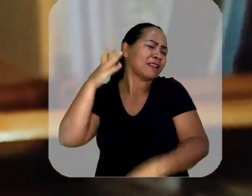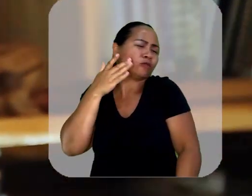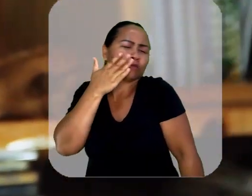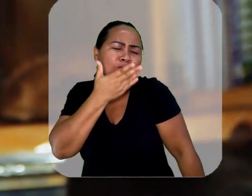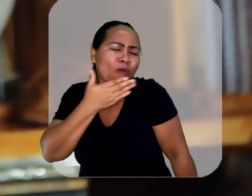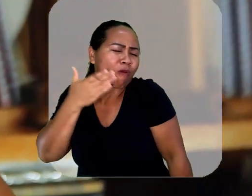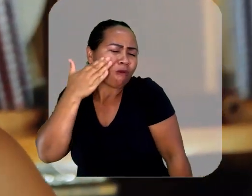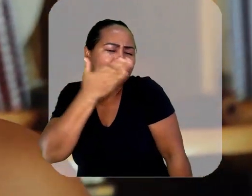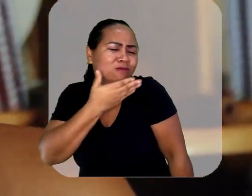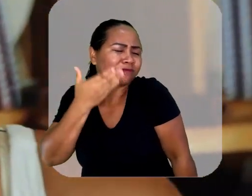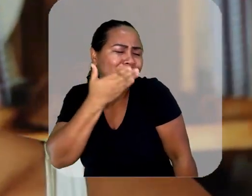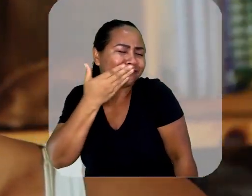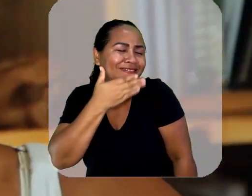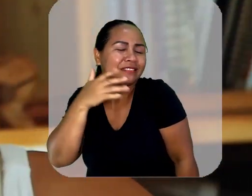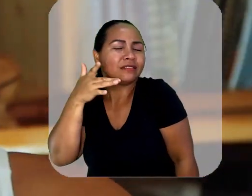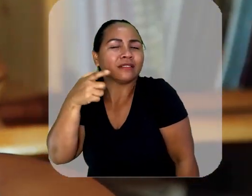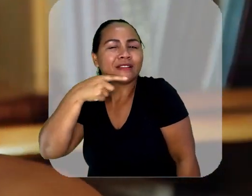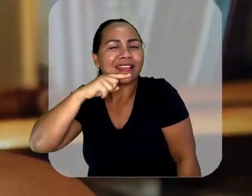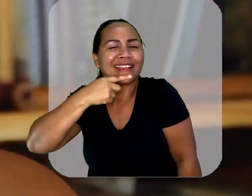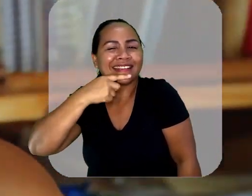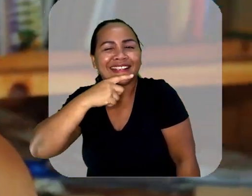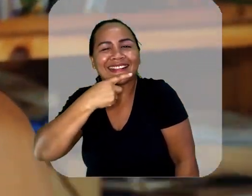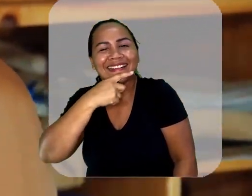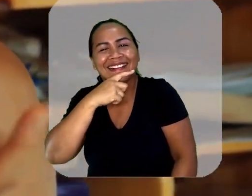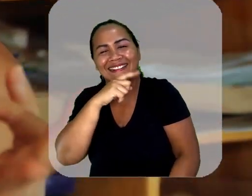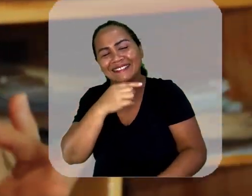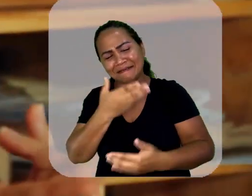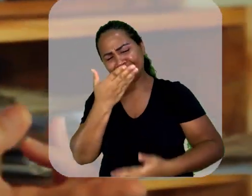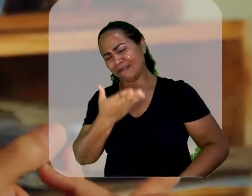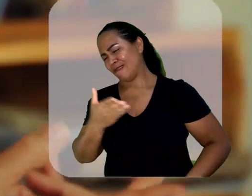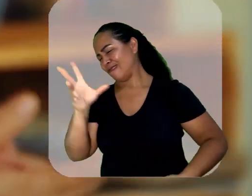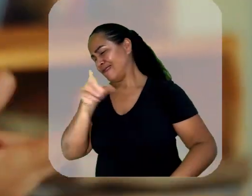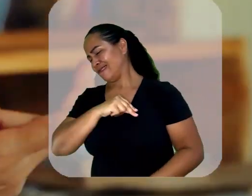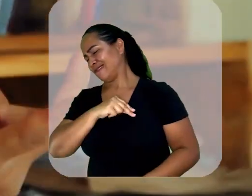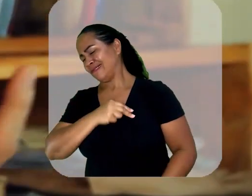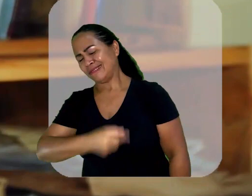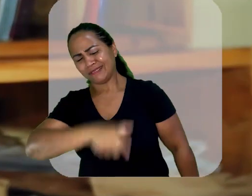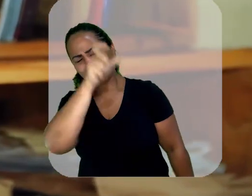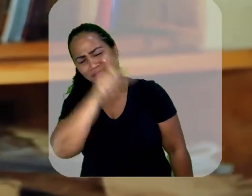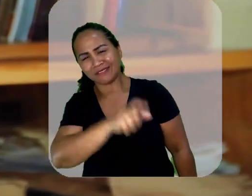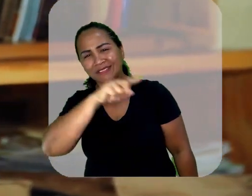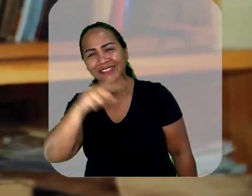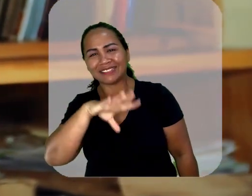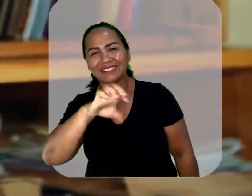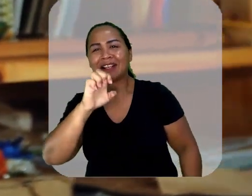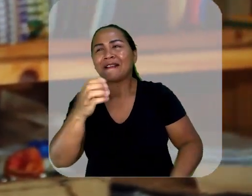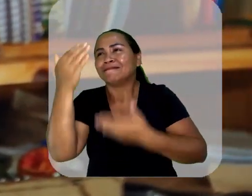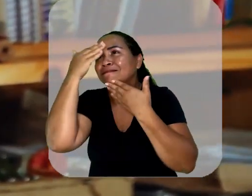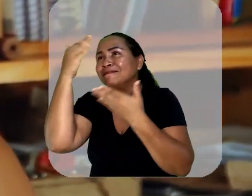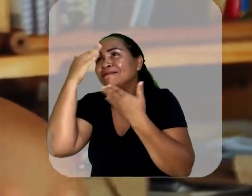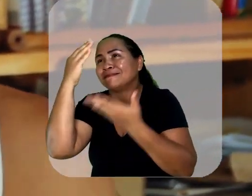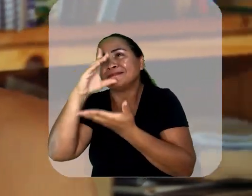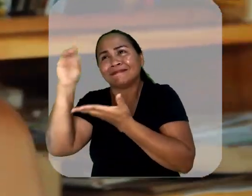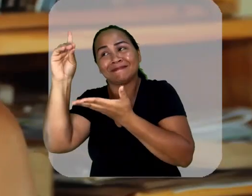ao fininho bem puxado. Eita, Zé, benza Deus, benza Deus,